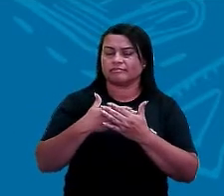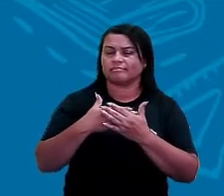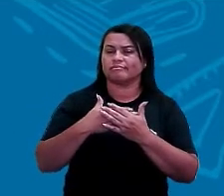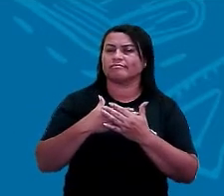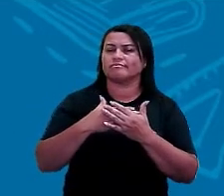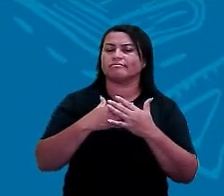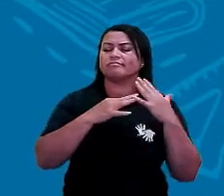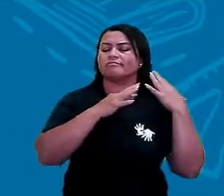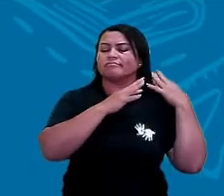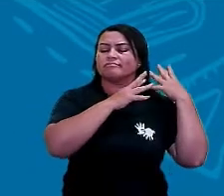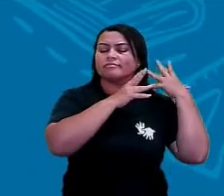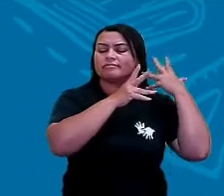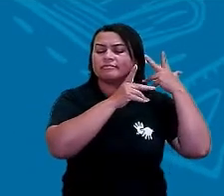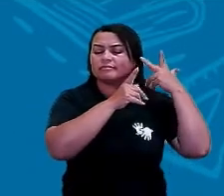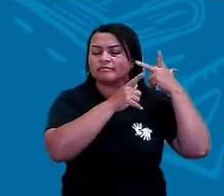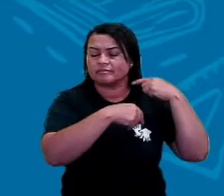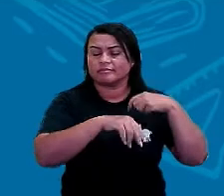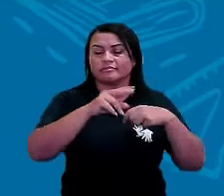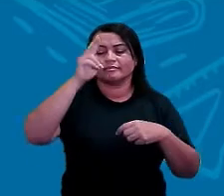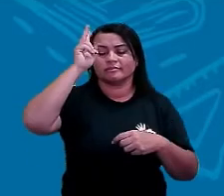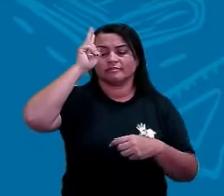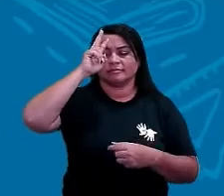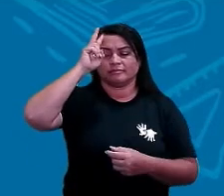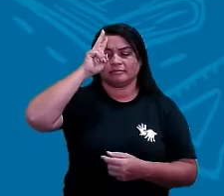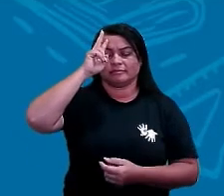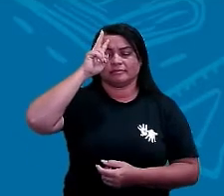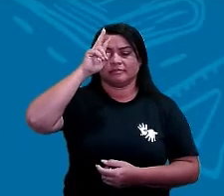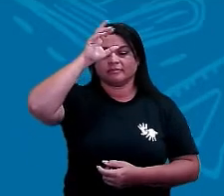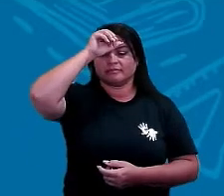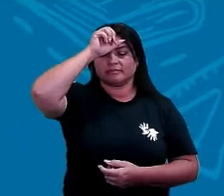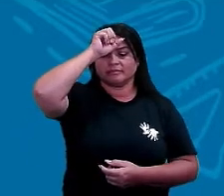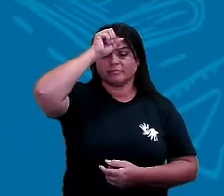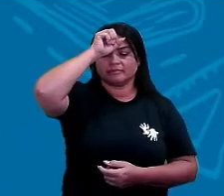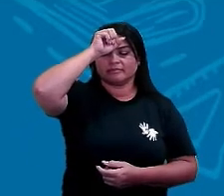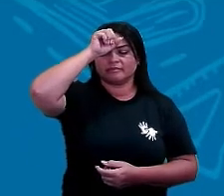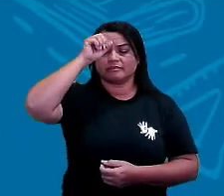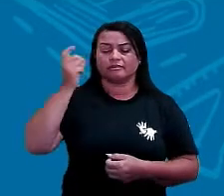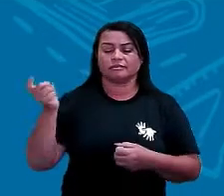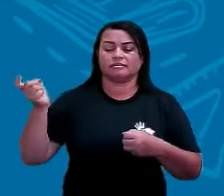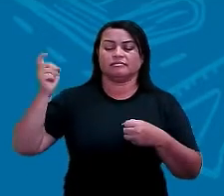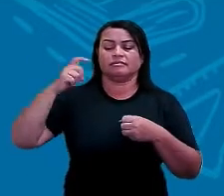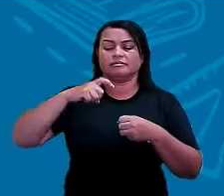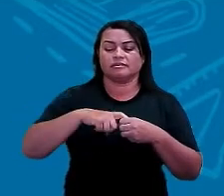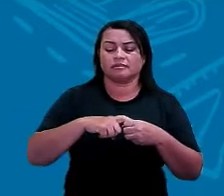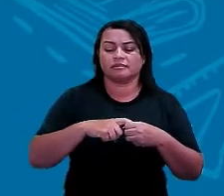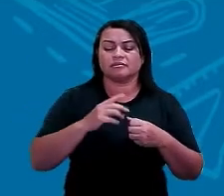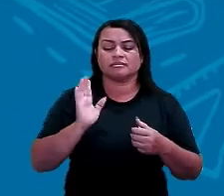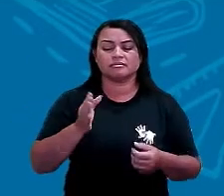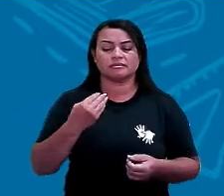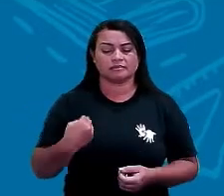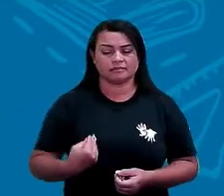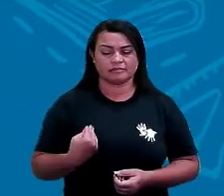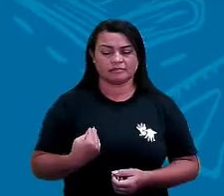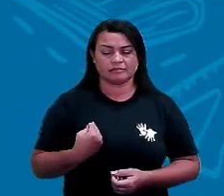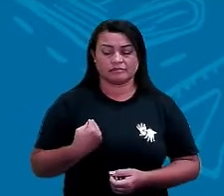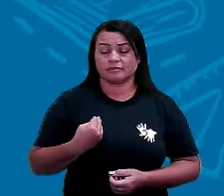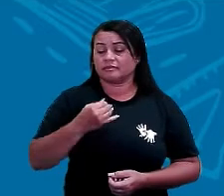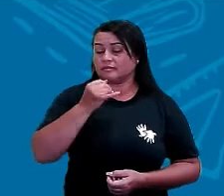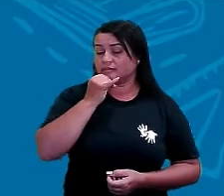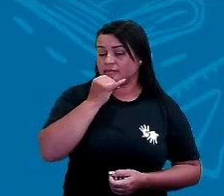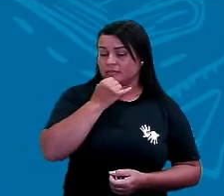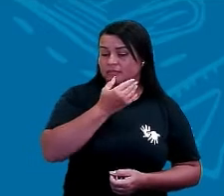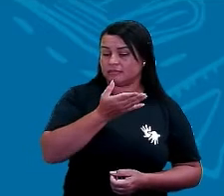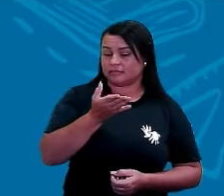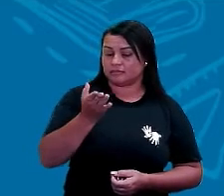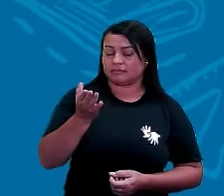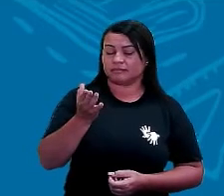vai trazendo o que foi de conhecimento, resgatando aquele conhecimento já vivenciado. Um exemplo é essa